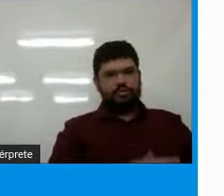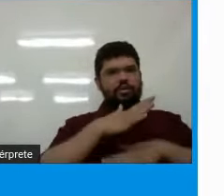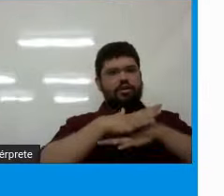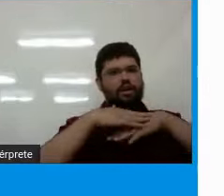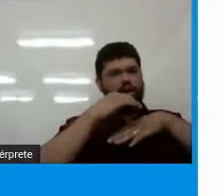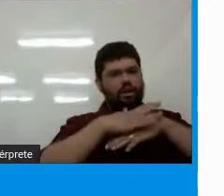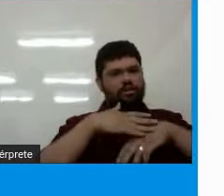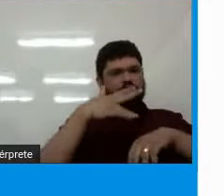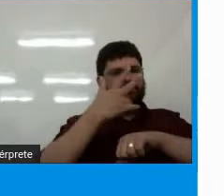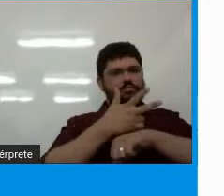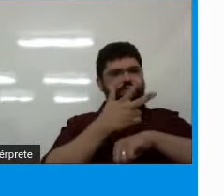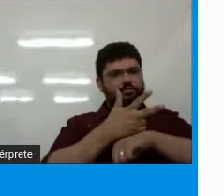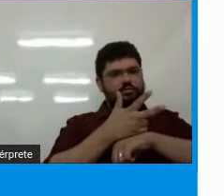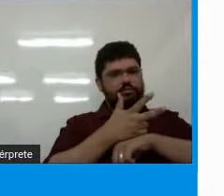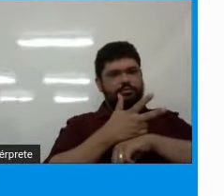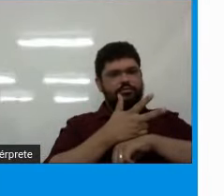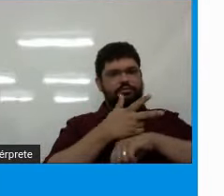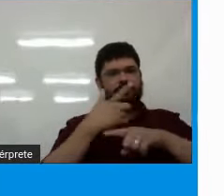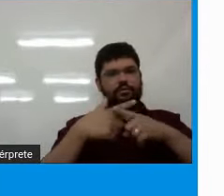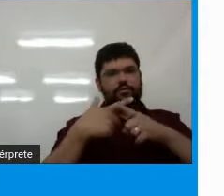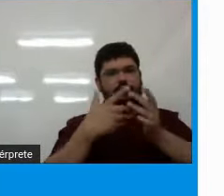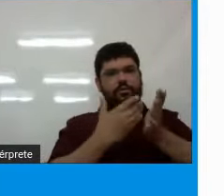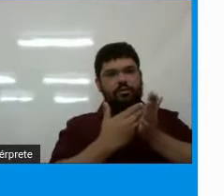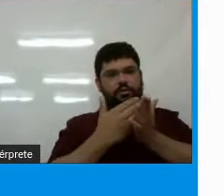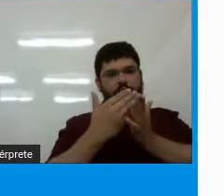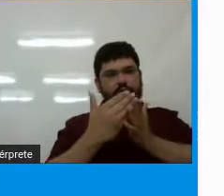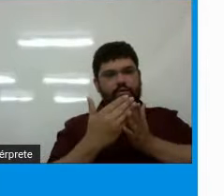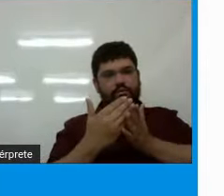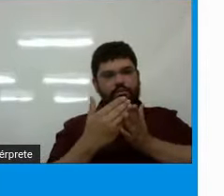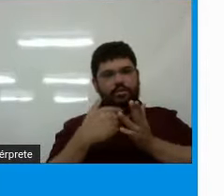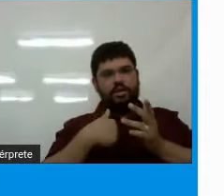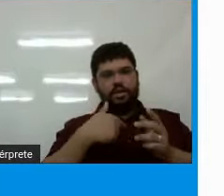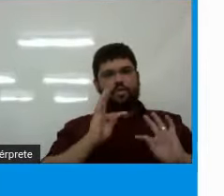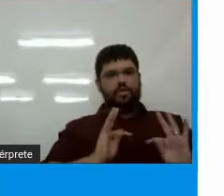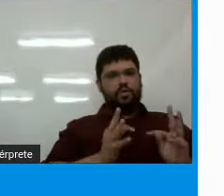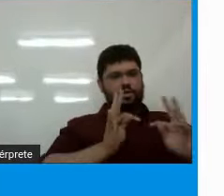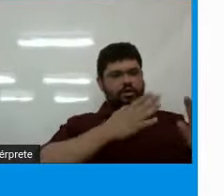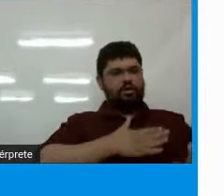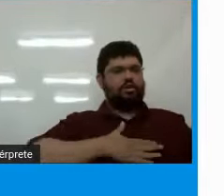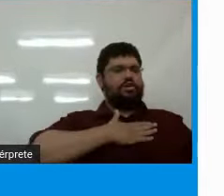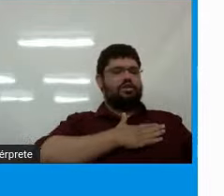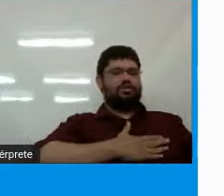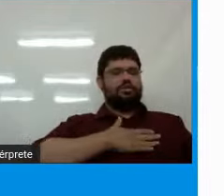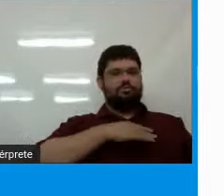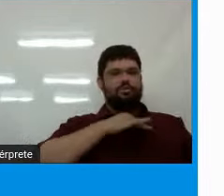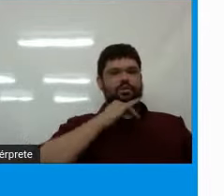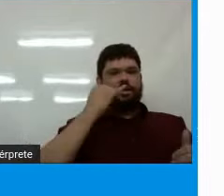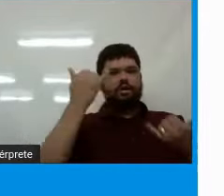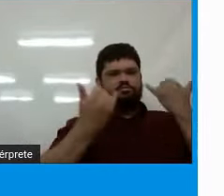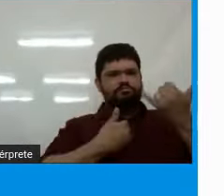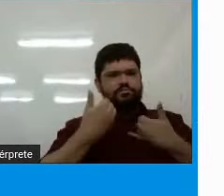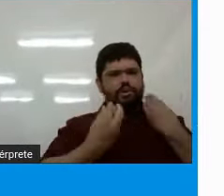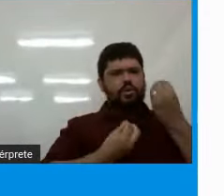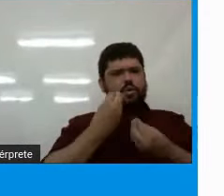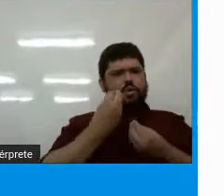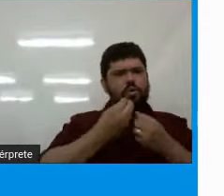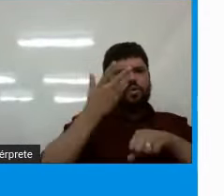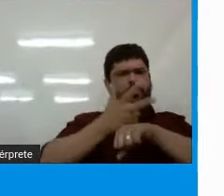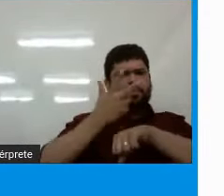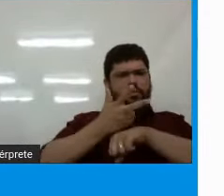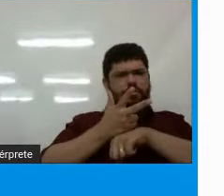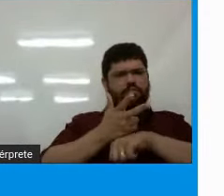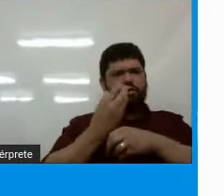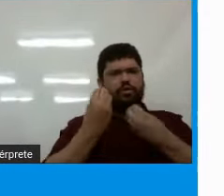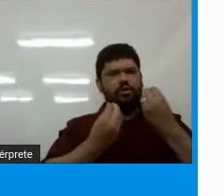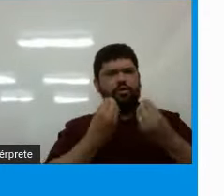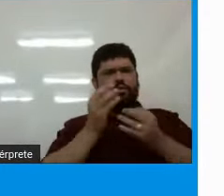esse vídeo, porque no início, apesar de eu ser da área tecnológica, essas dicas de como gravar um vídeo, como se